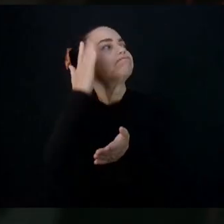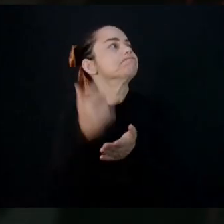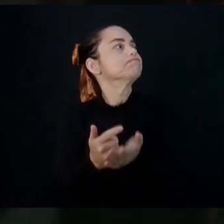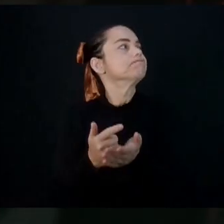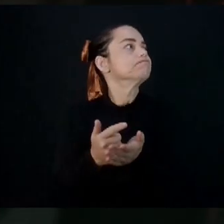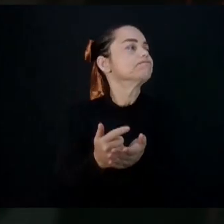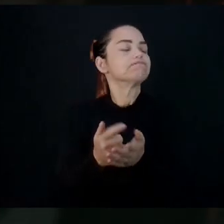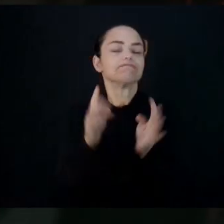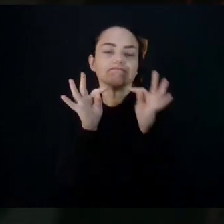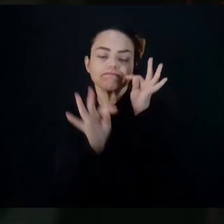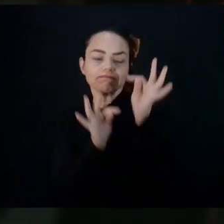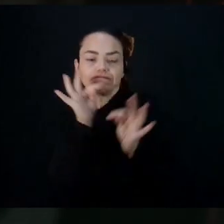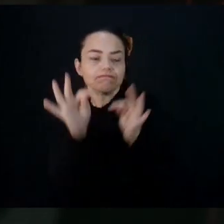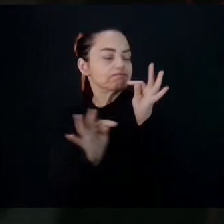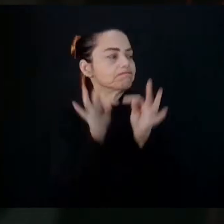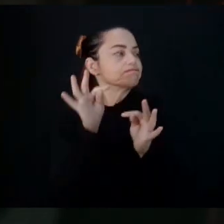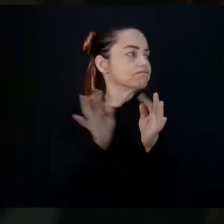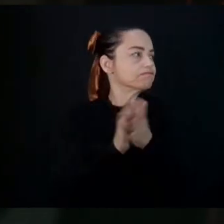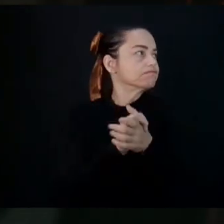terapia para um